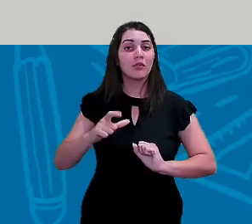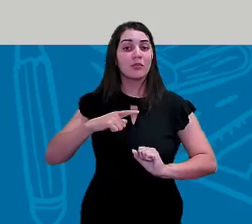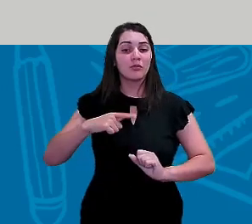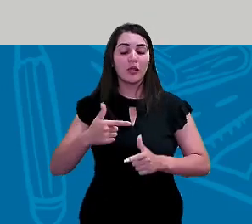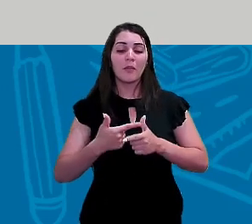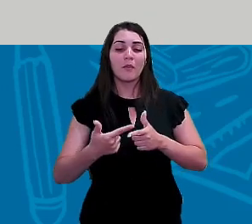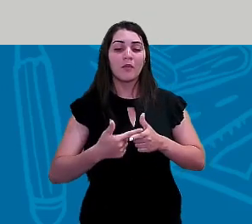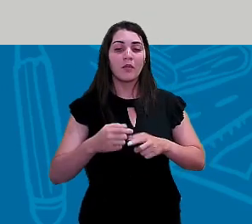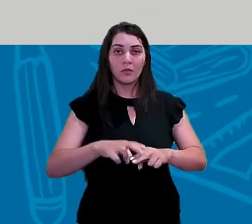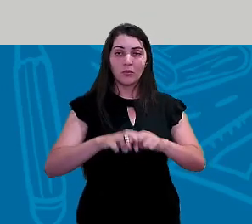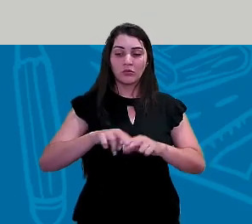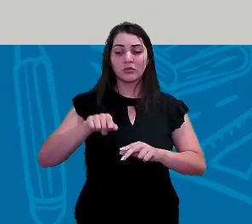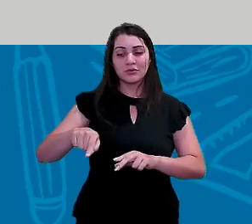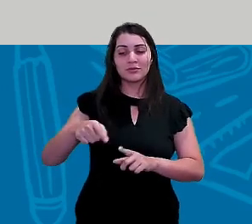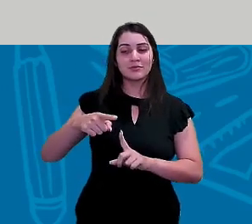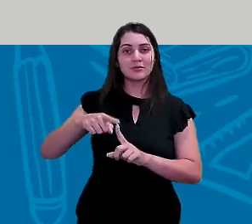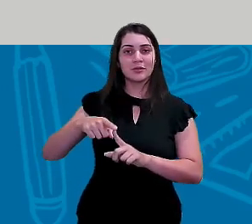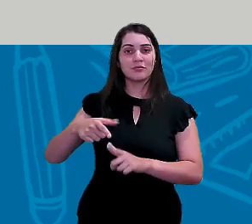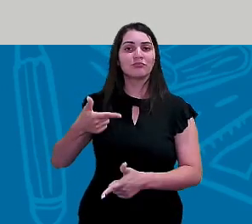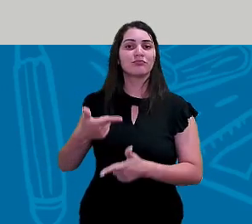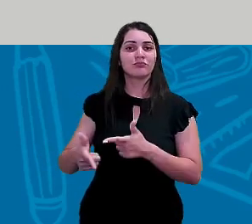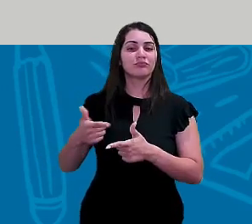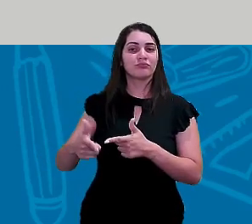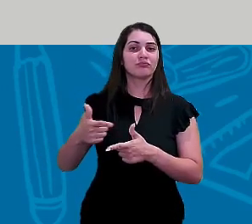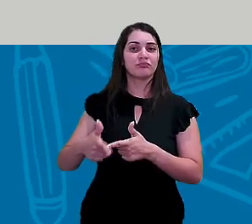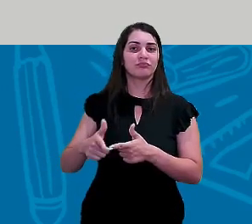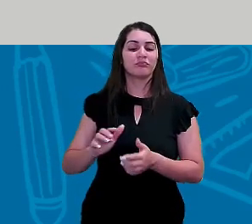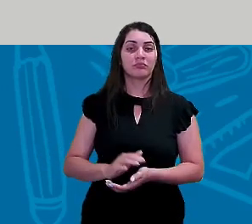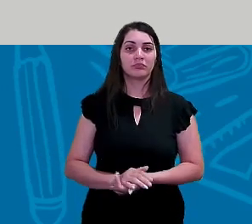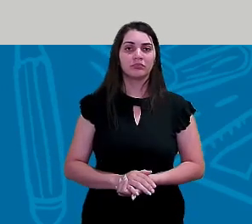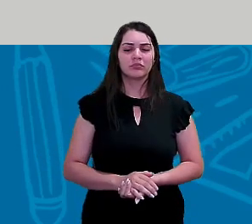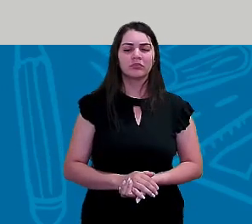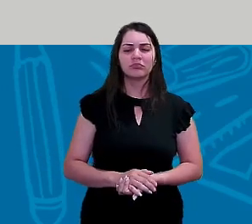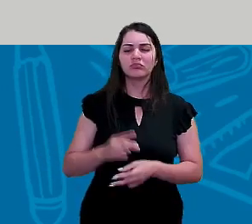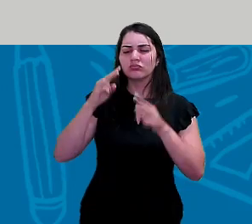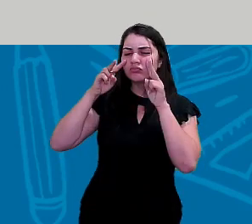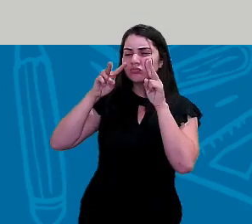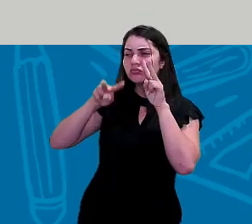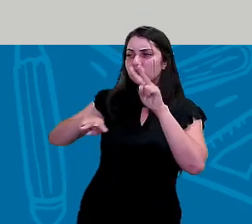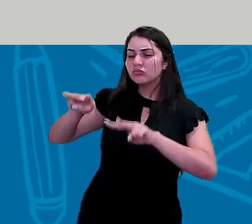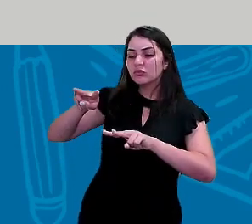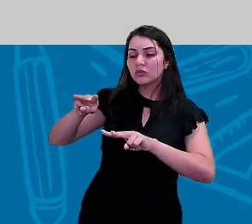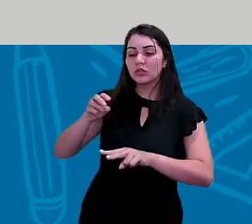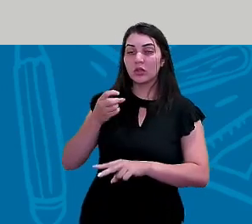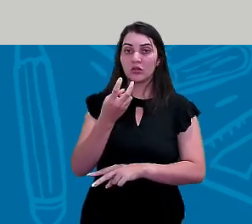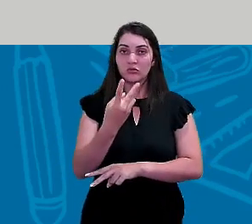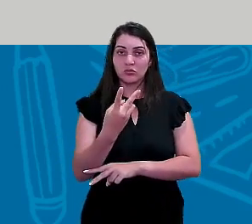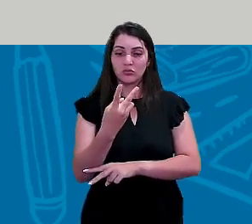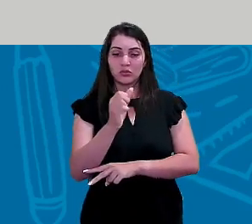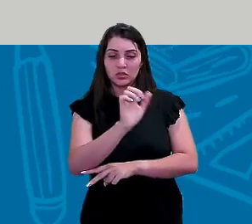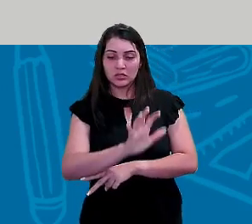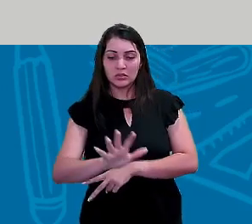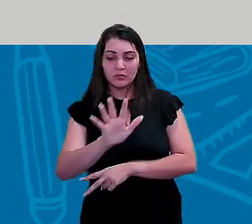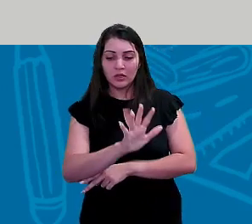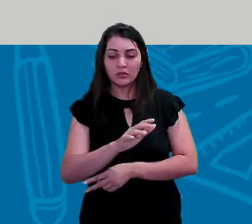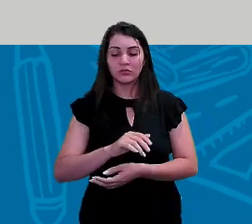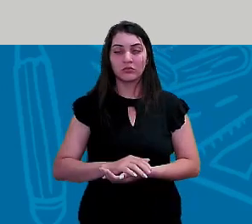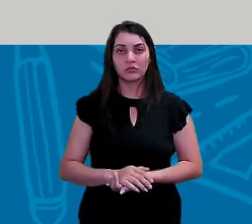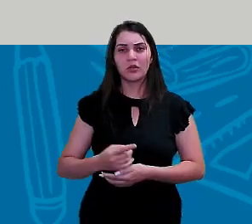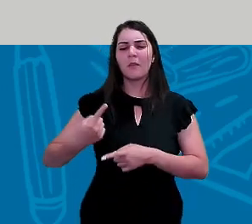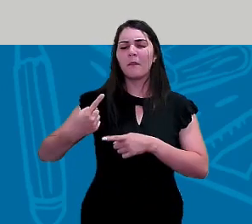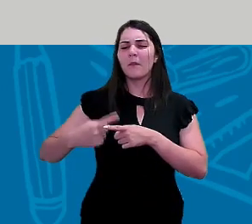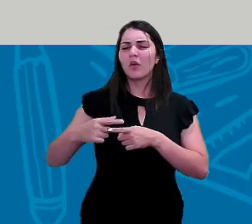de destruição ou de poluição, tá bom? Observe aqui essas duas imagens. Por que a moça precisa usar